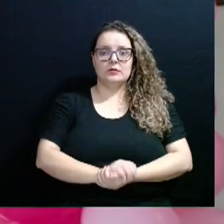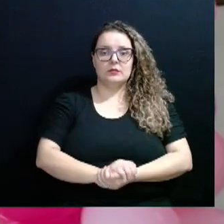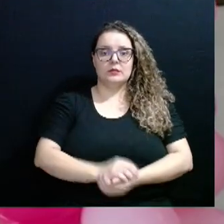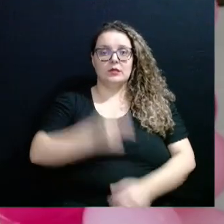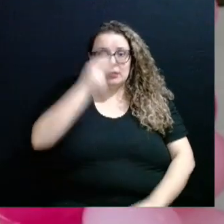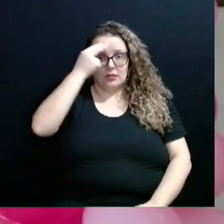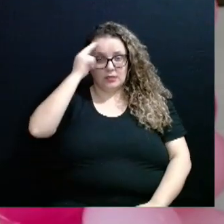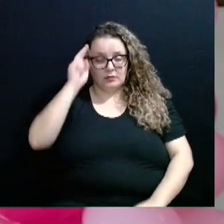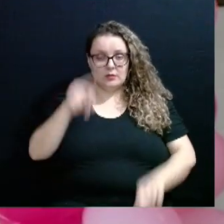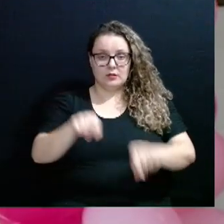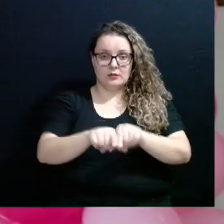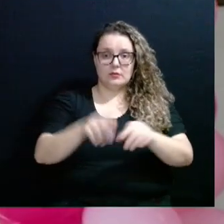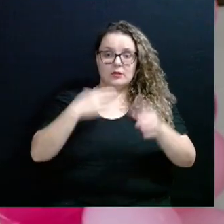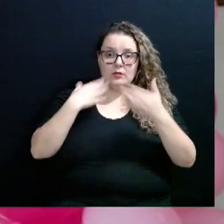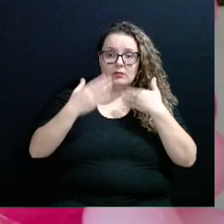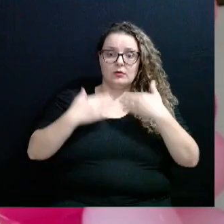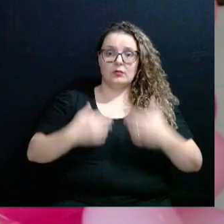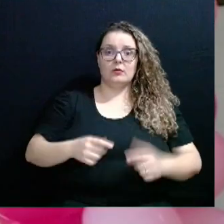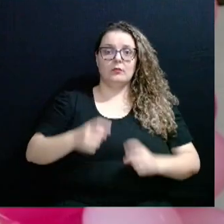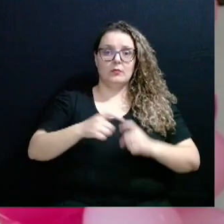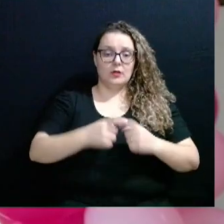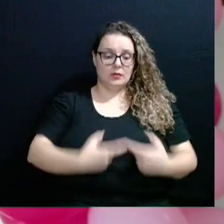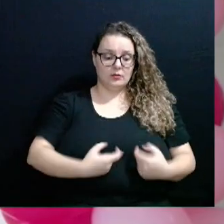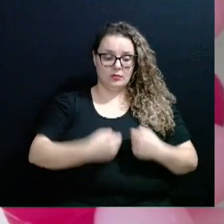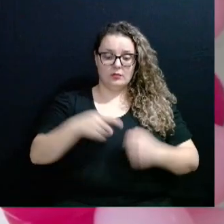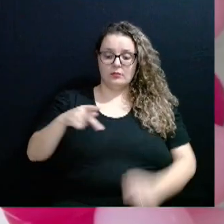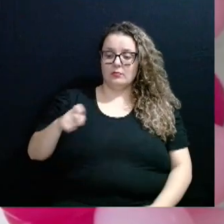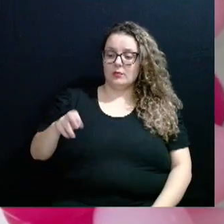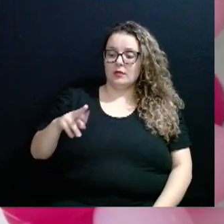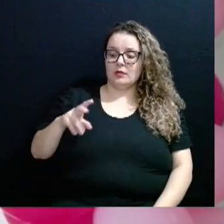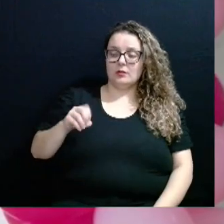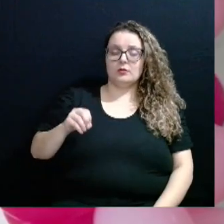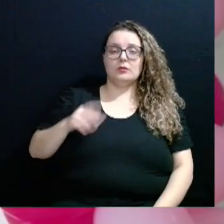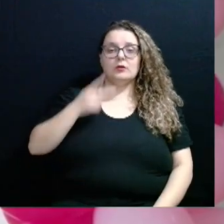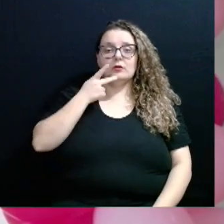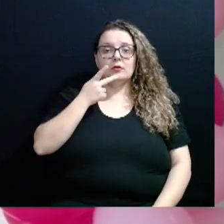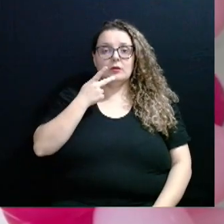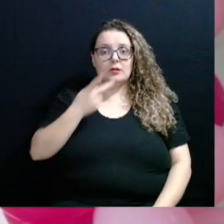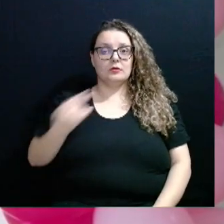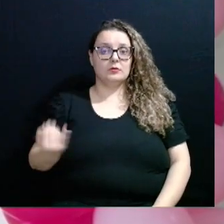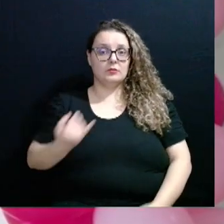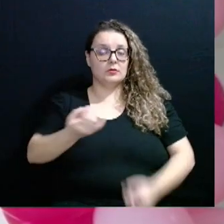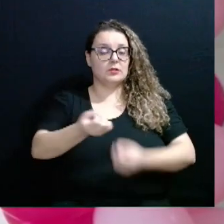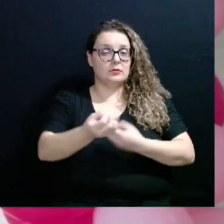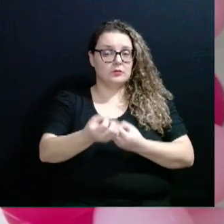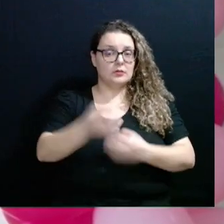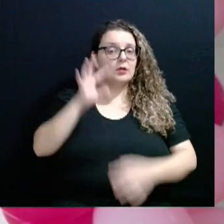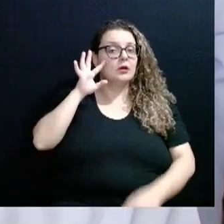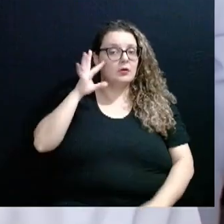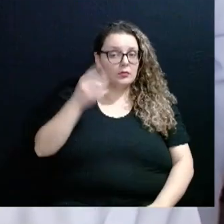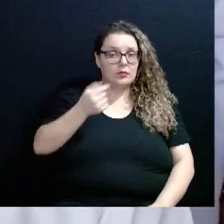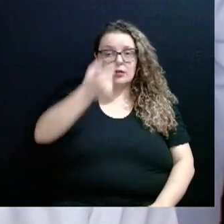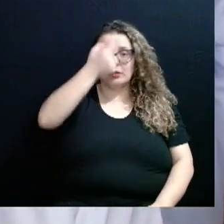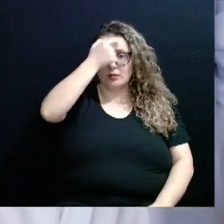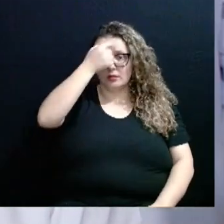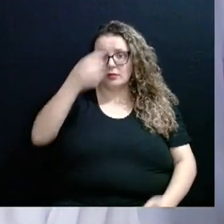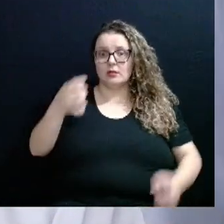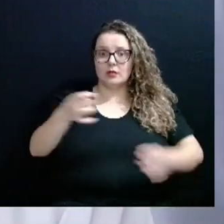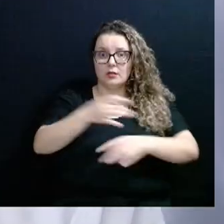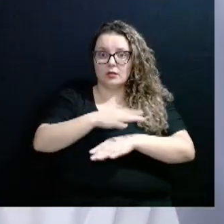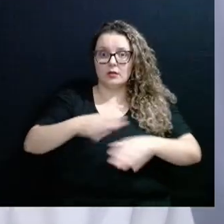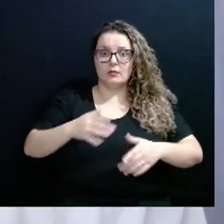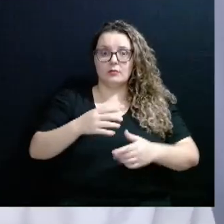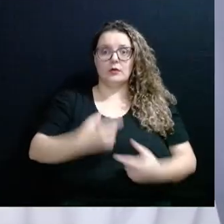médico oncologista Pedro Lassans, que falou sobre a importância de informar, conscientizar e combater o câncer de mama. A importância